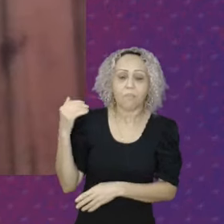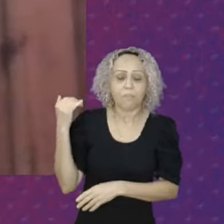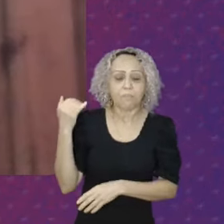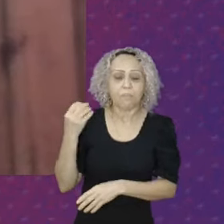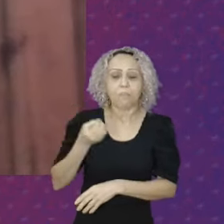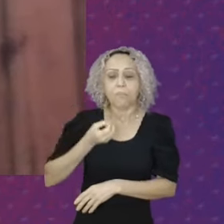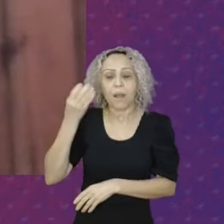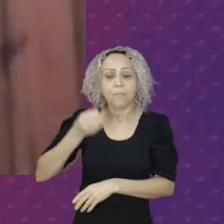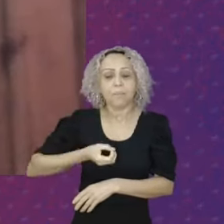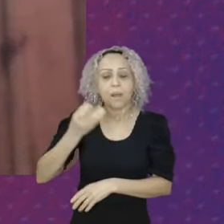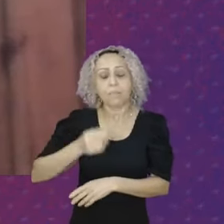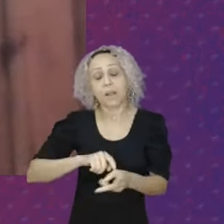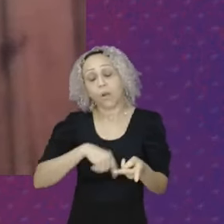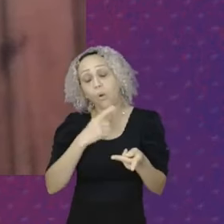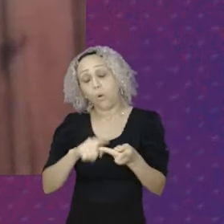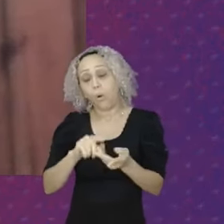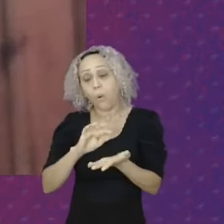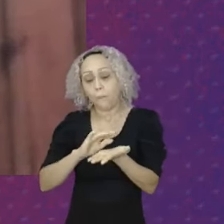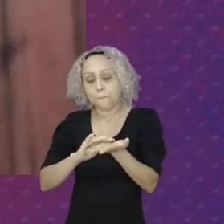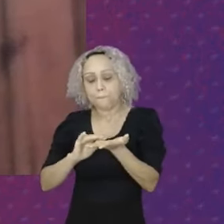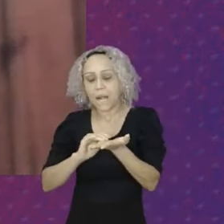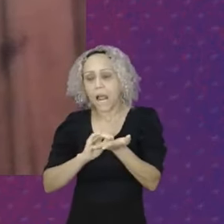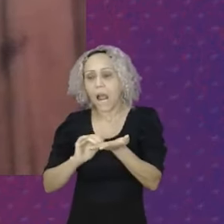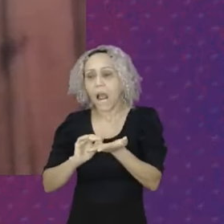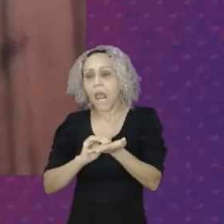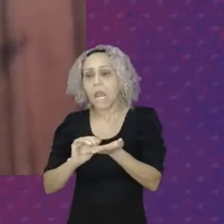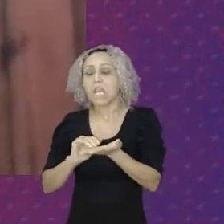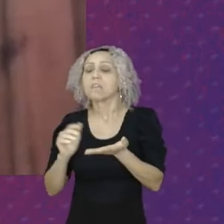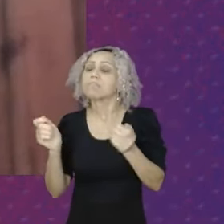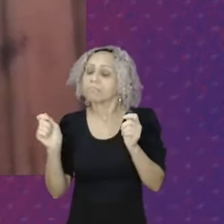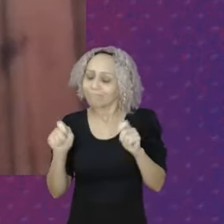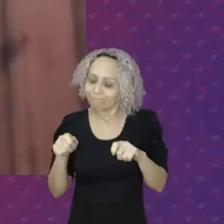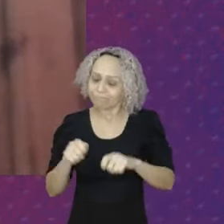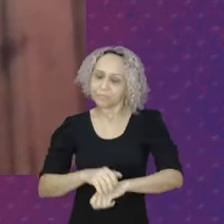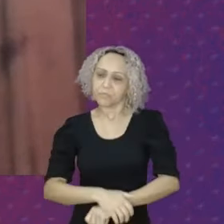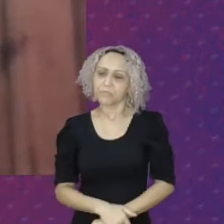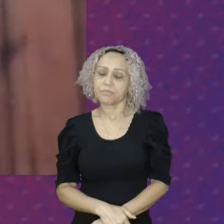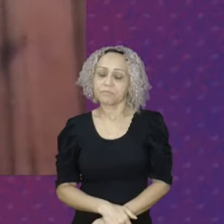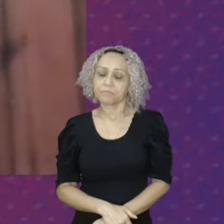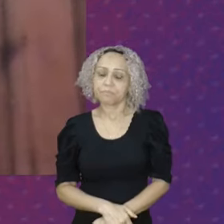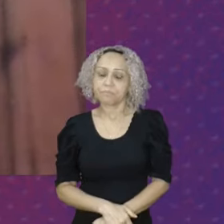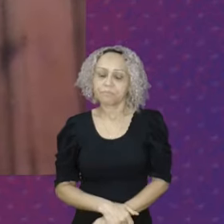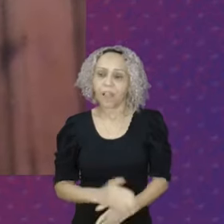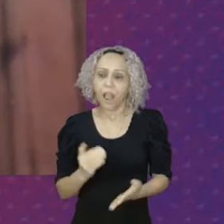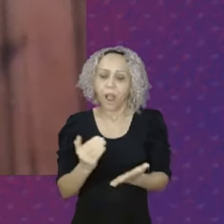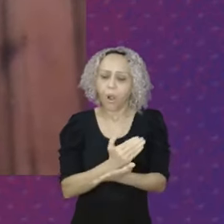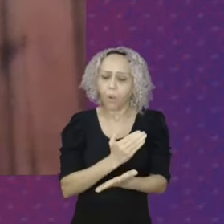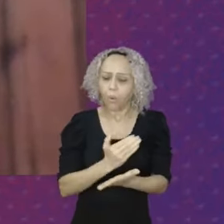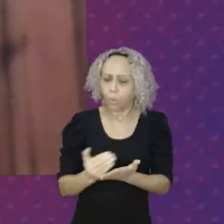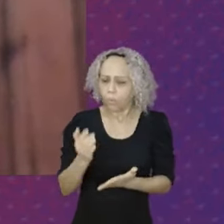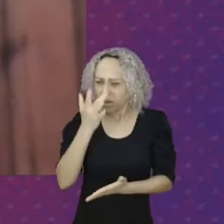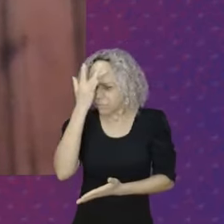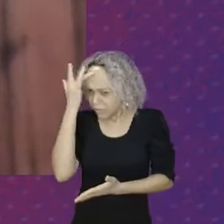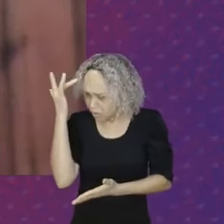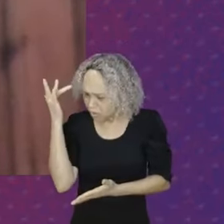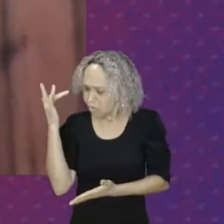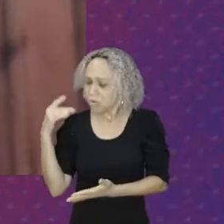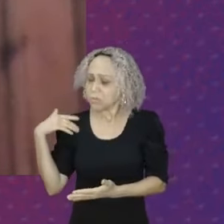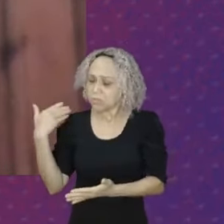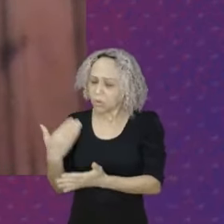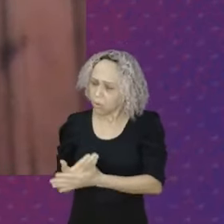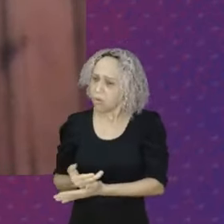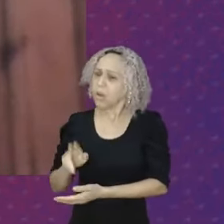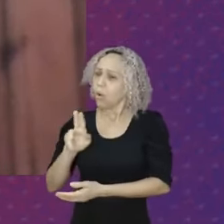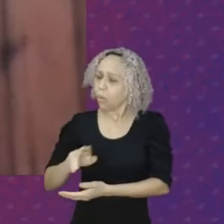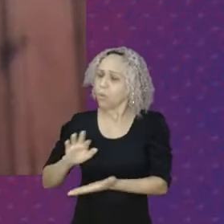durou há muitos anos normalmente um texto fica muito maior em em brile mas tem certas pessoas que usam o brile ainda bastante